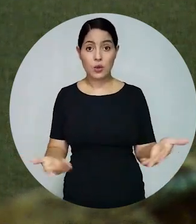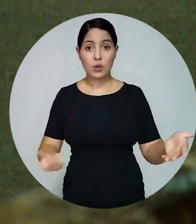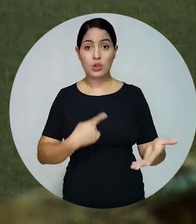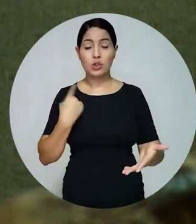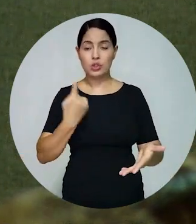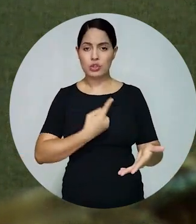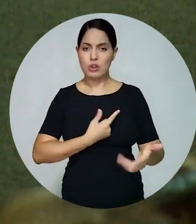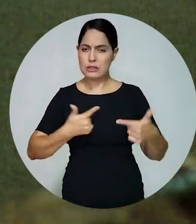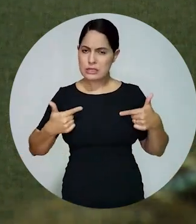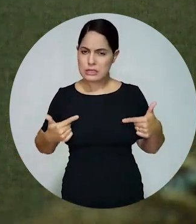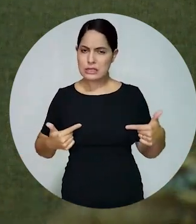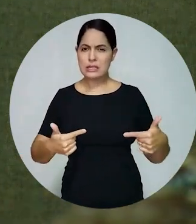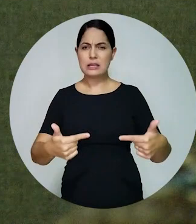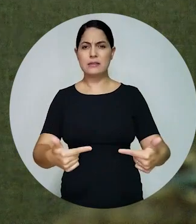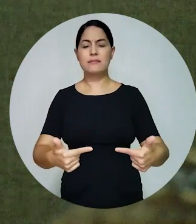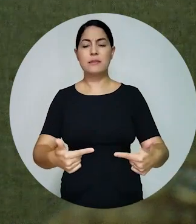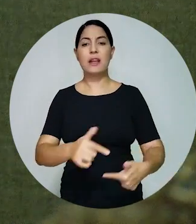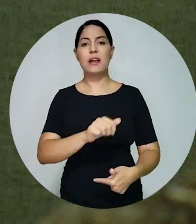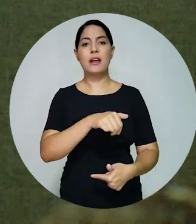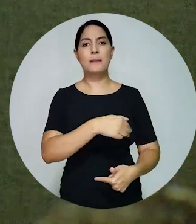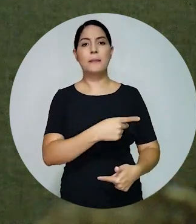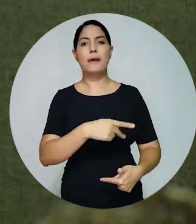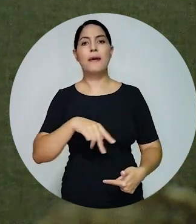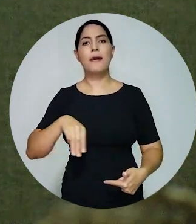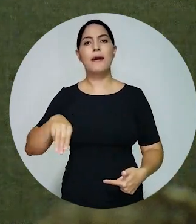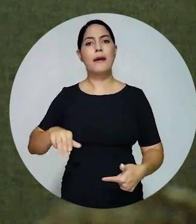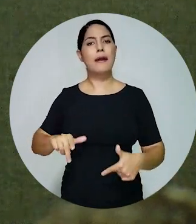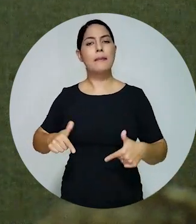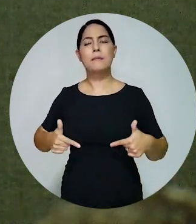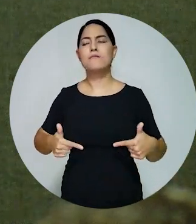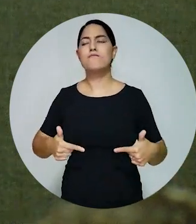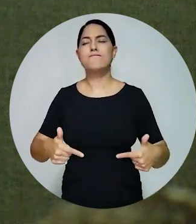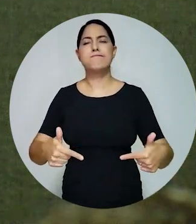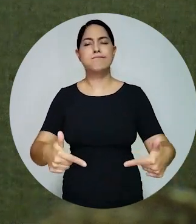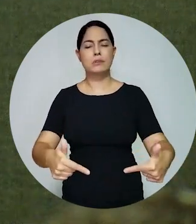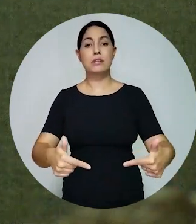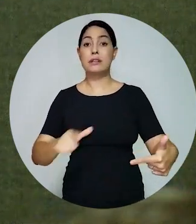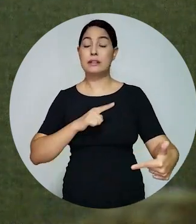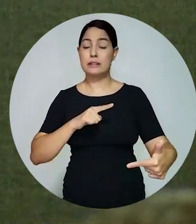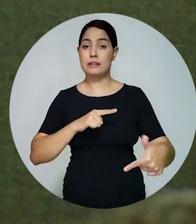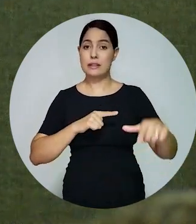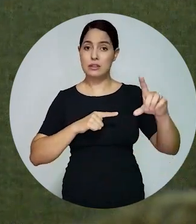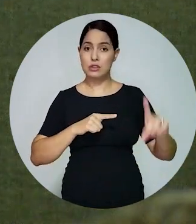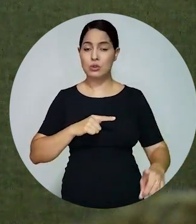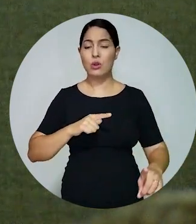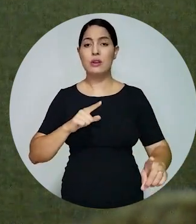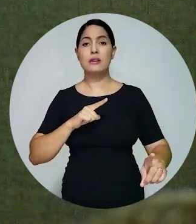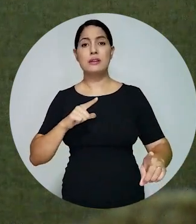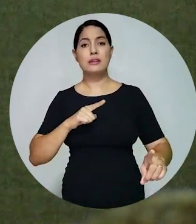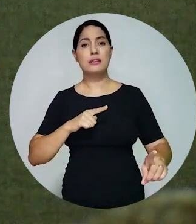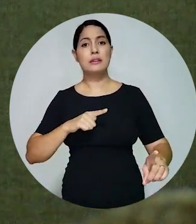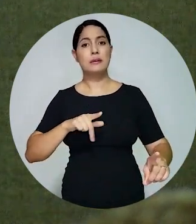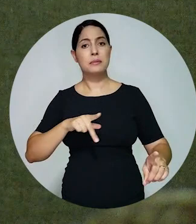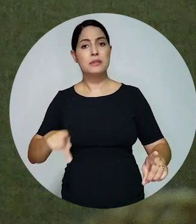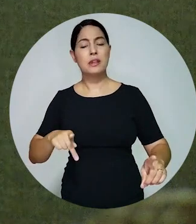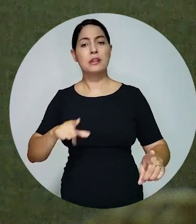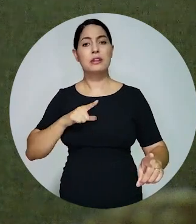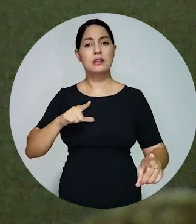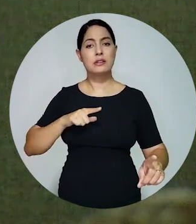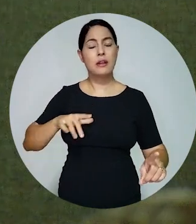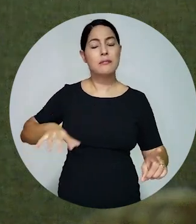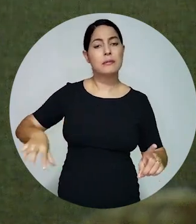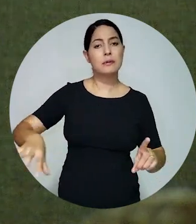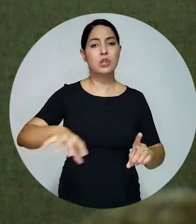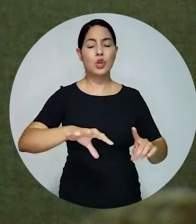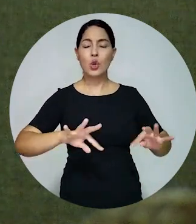não deixando a chama da NPM apagar. Todos os ex-presidentes aqui já citados, todos os